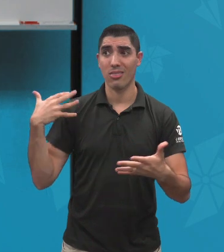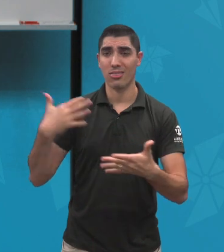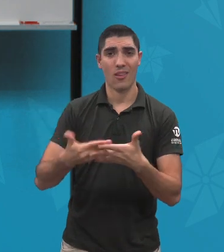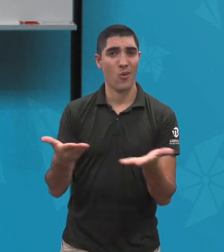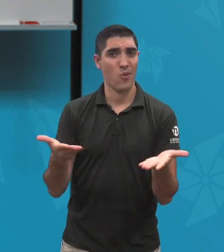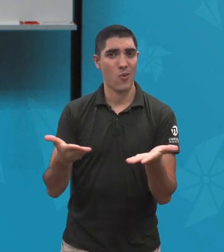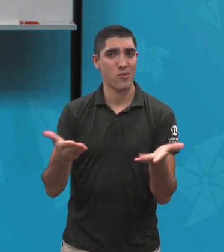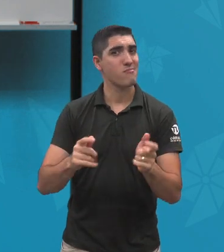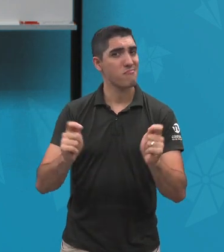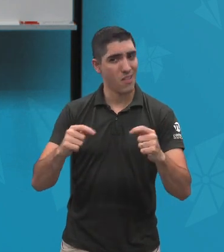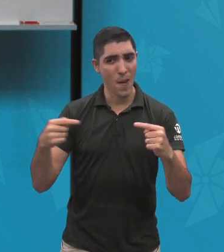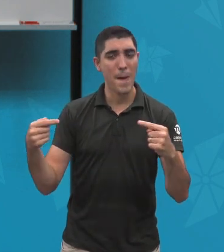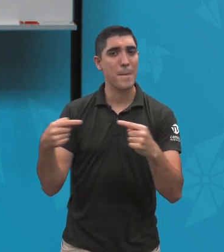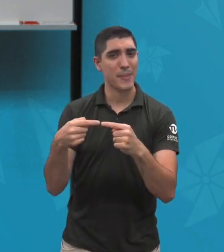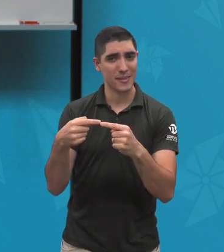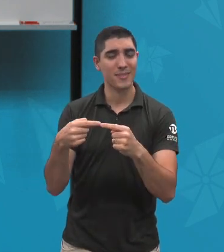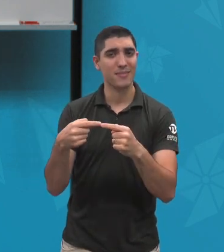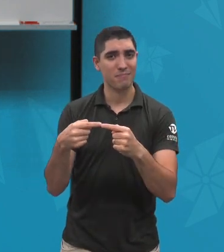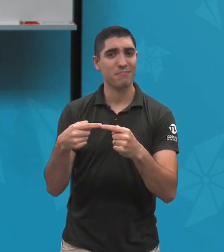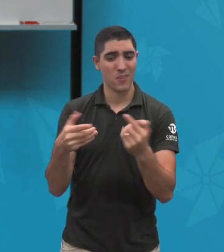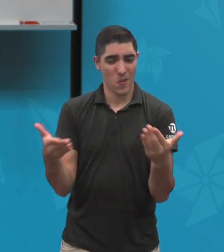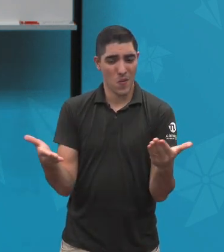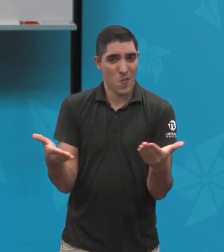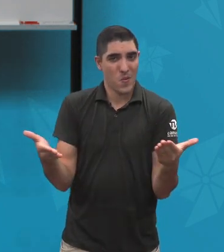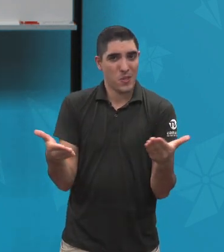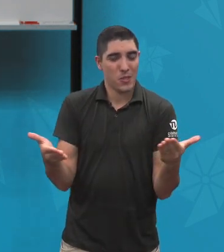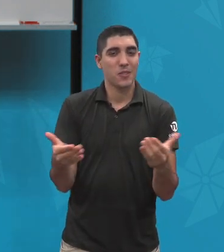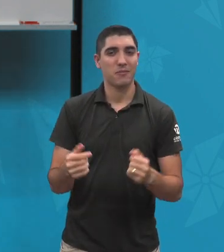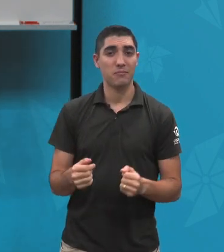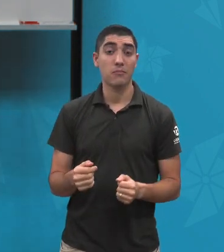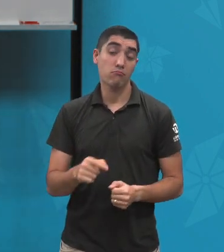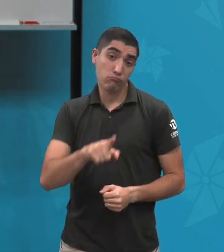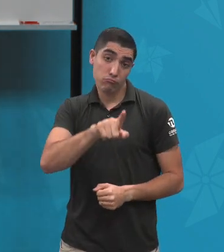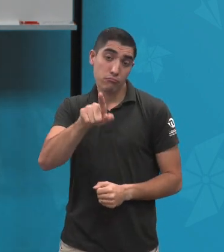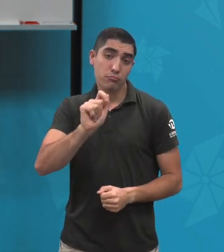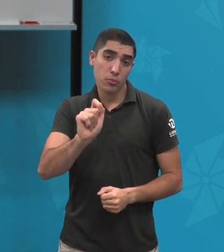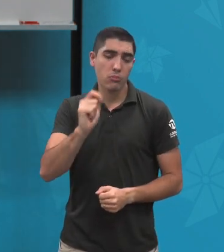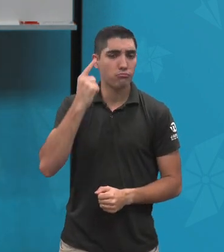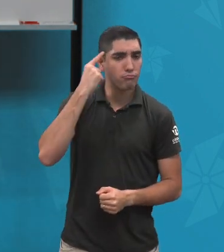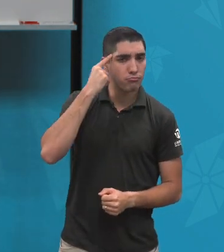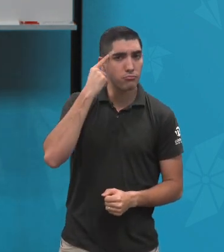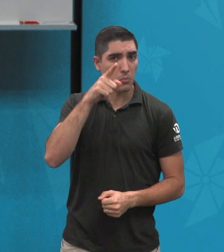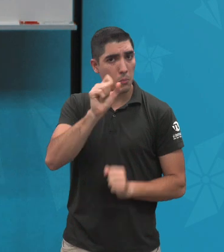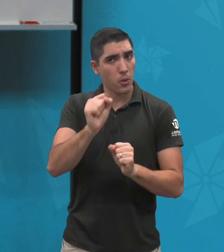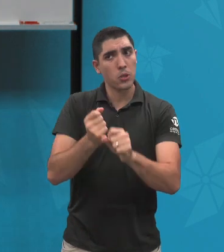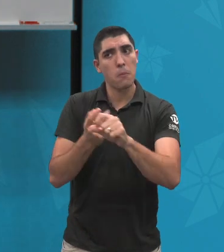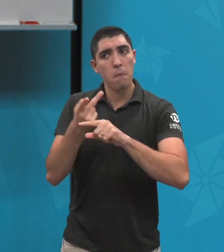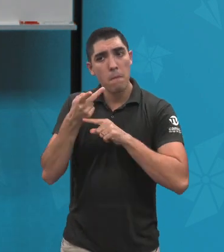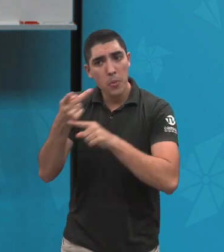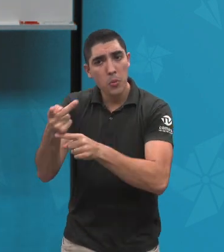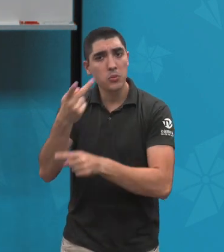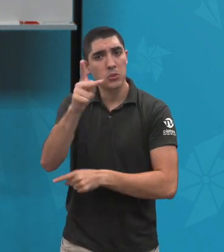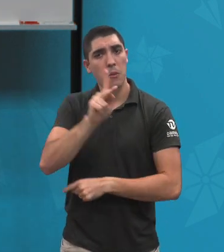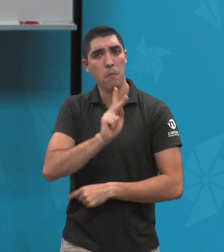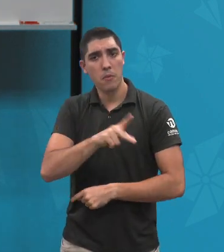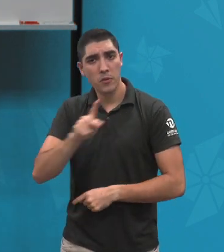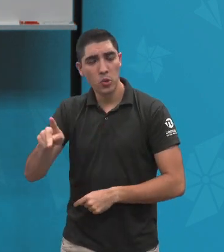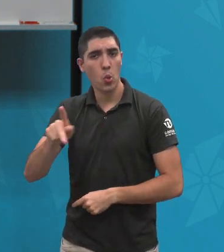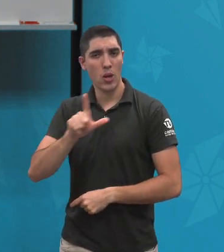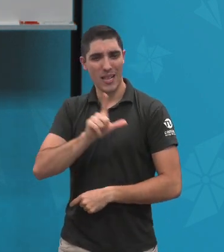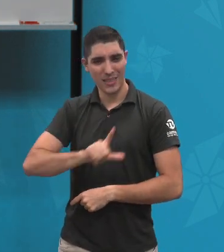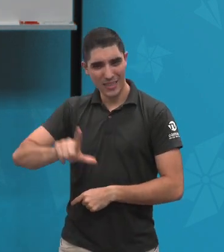dias atuais, né? Acho que pode ser um momento para vocês também procurarem o professor ou a